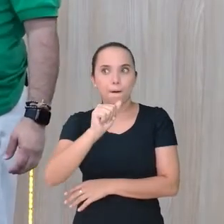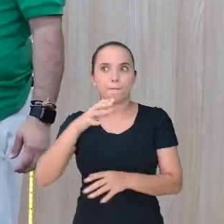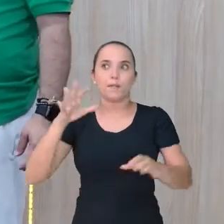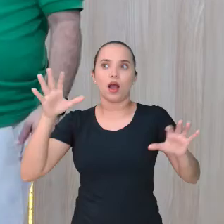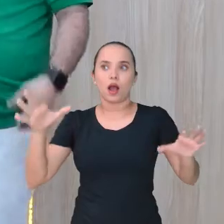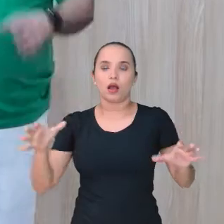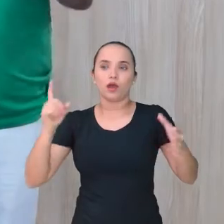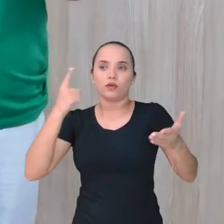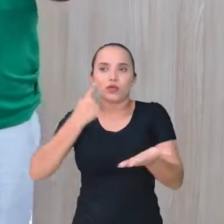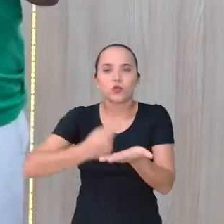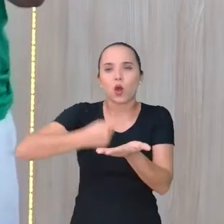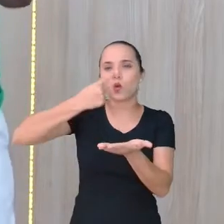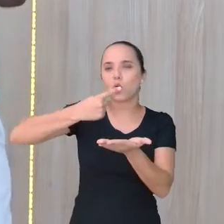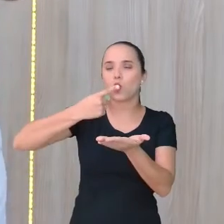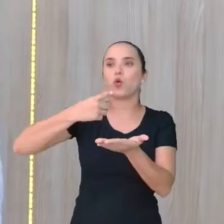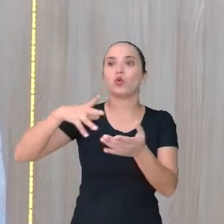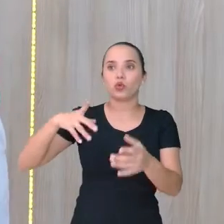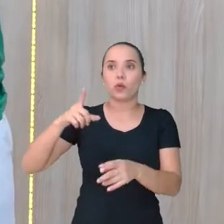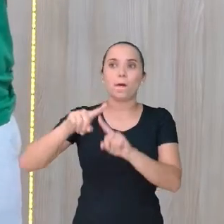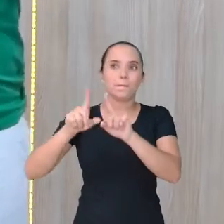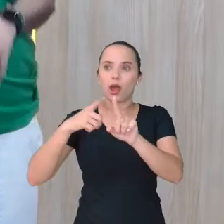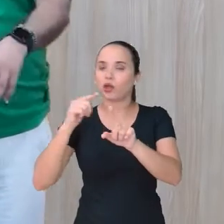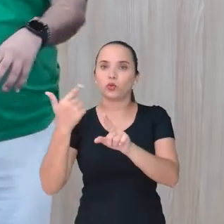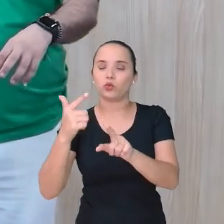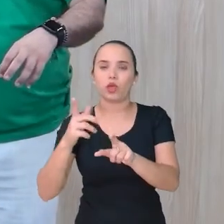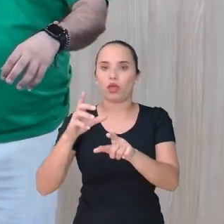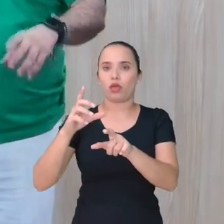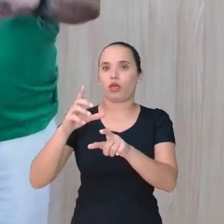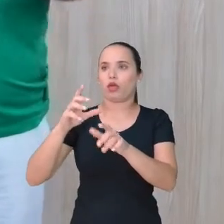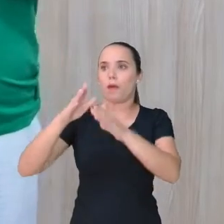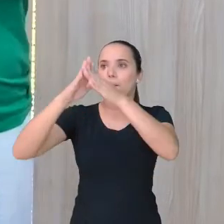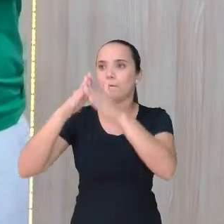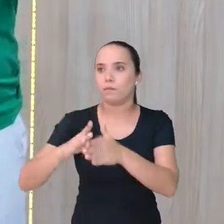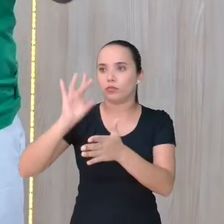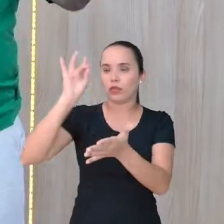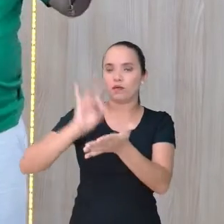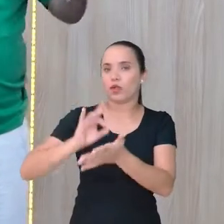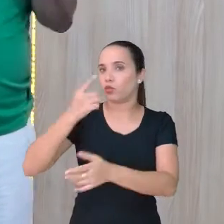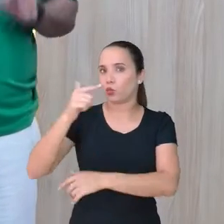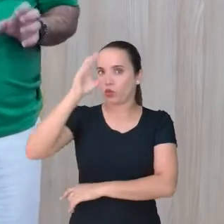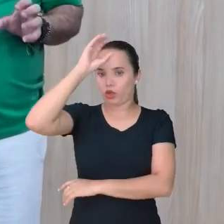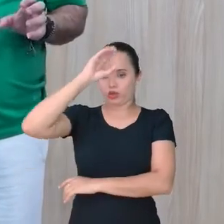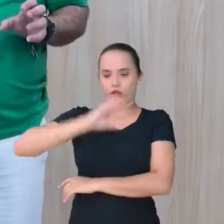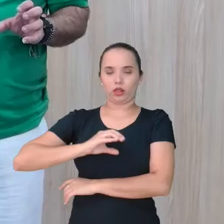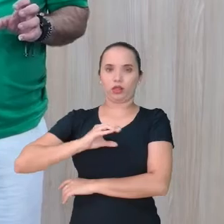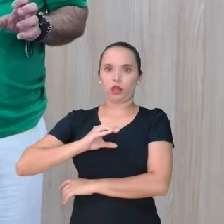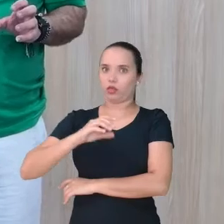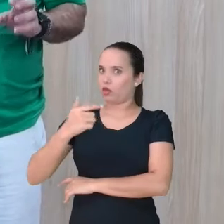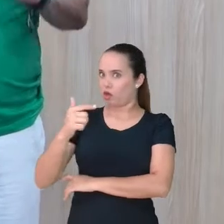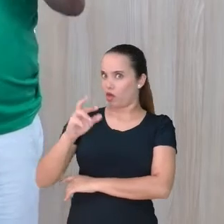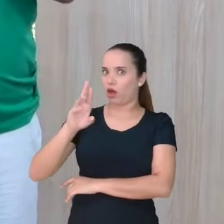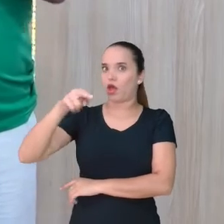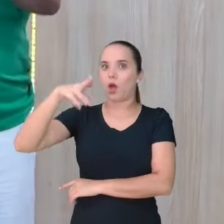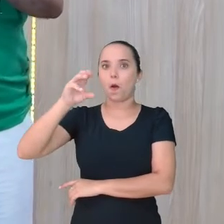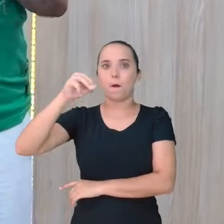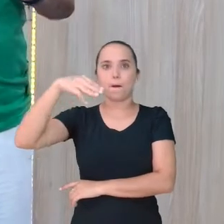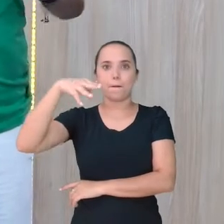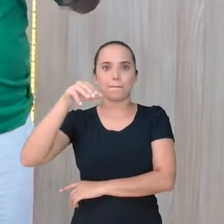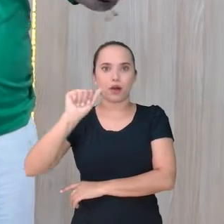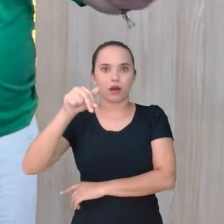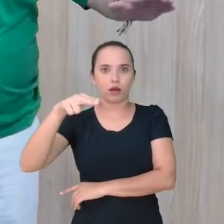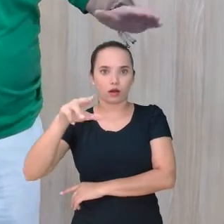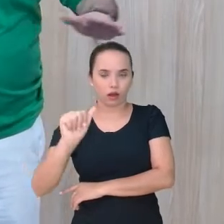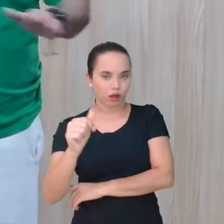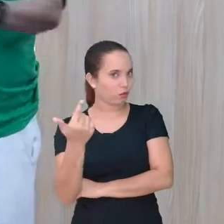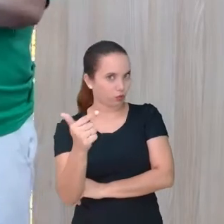e de cidadania. Era aquela coisa, eles ficavam lá protegendo, não ganhavam a cidadania romana, ganhavam apenas